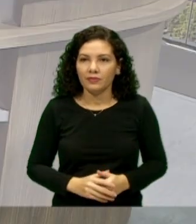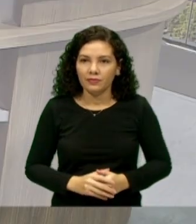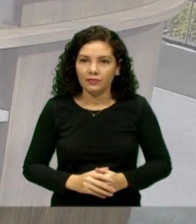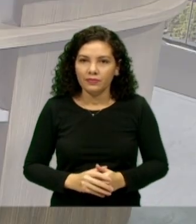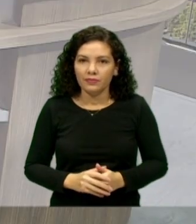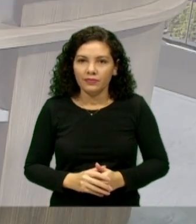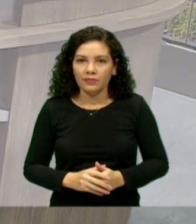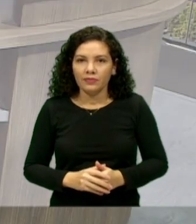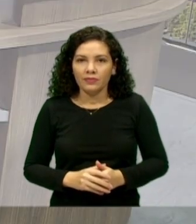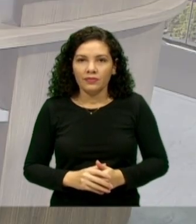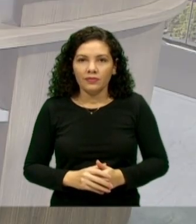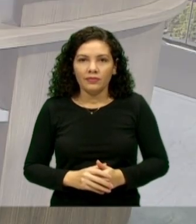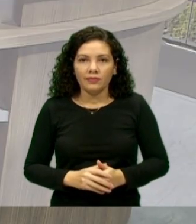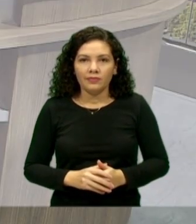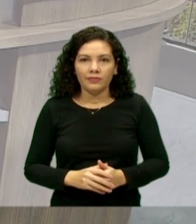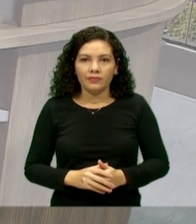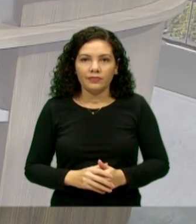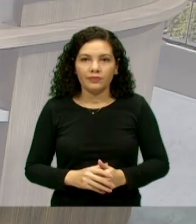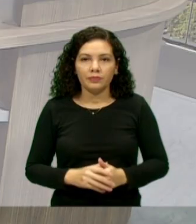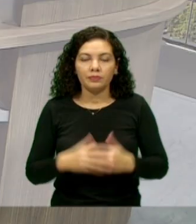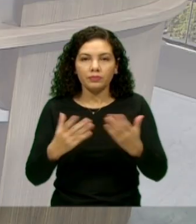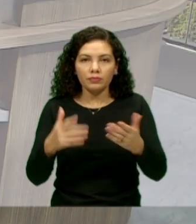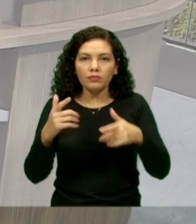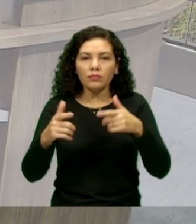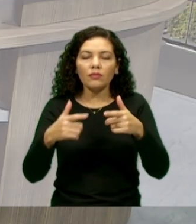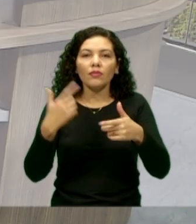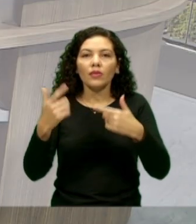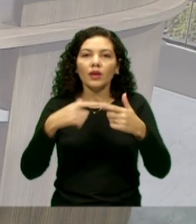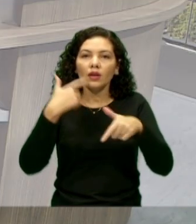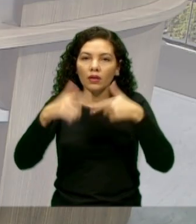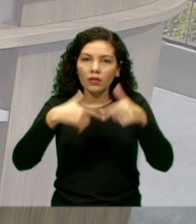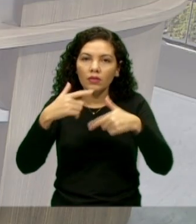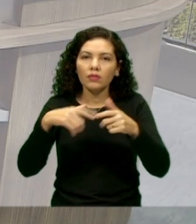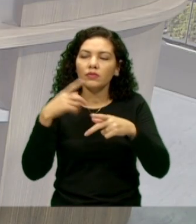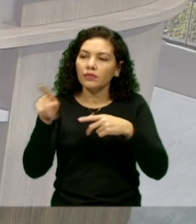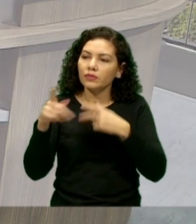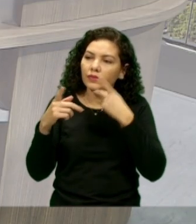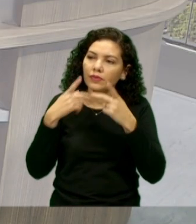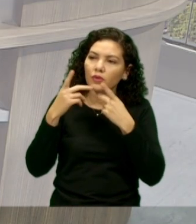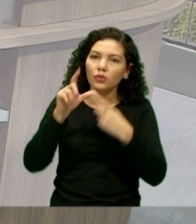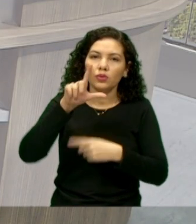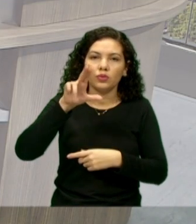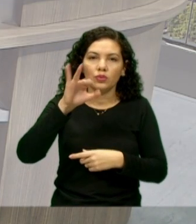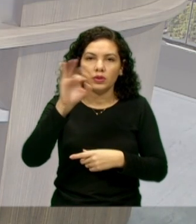Luísa, com relação ainda a essa questão do trabalho, né? Você falou o seguinte, que